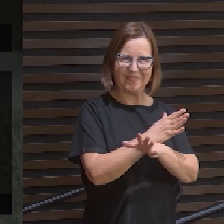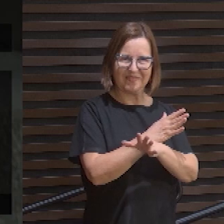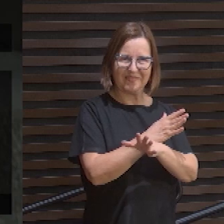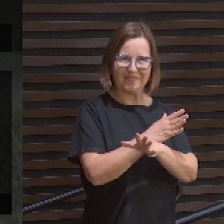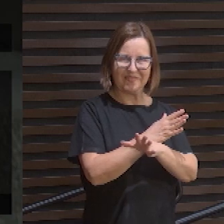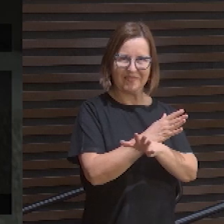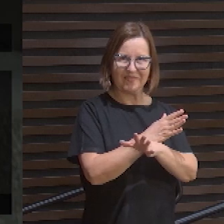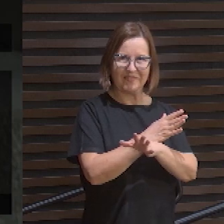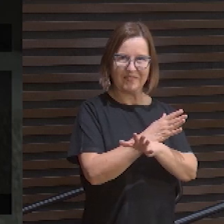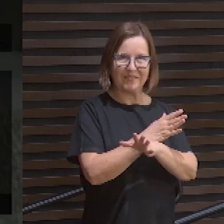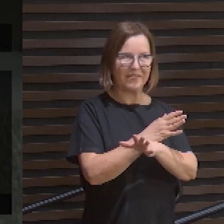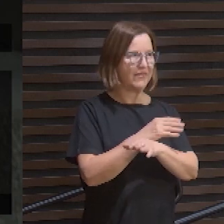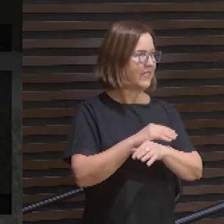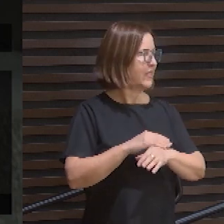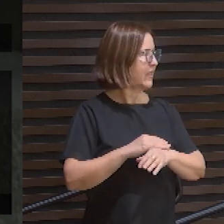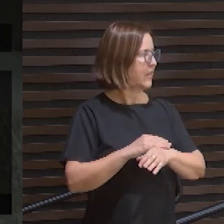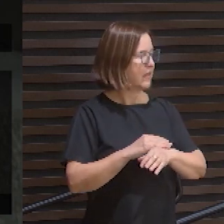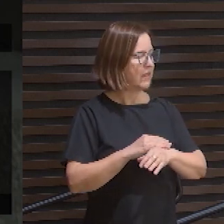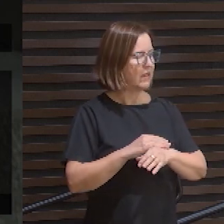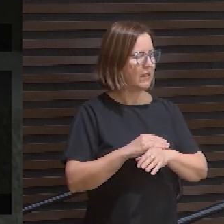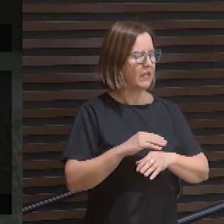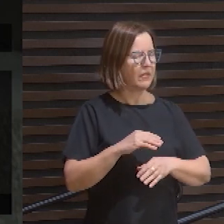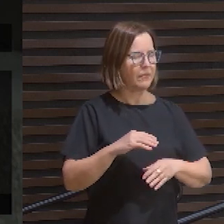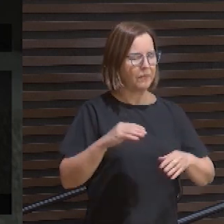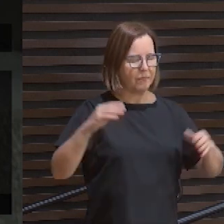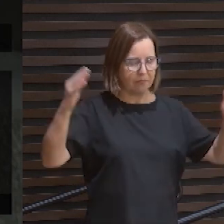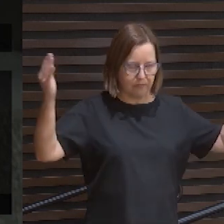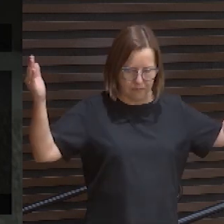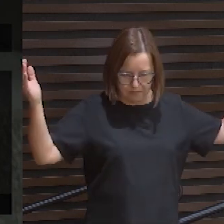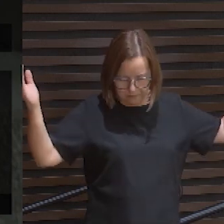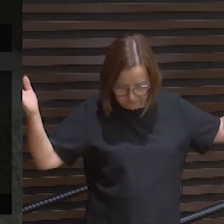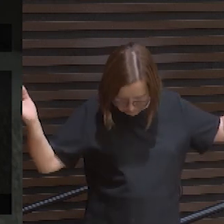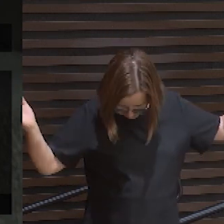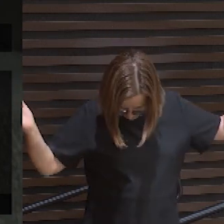E inclinando a cabeça, rendeu o espírito.